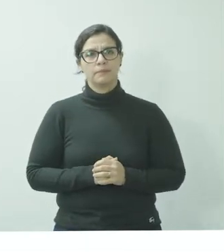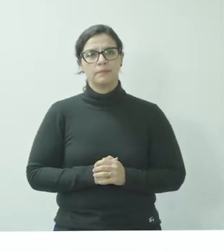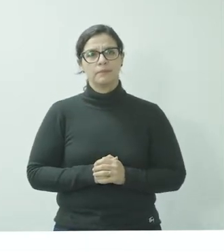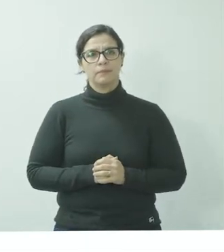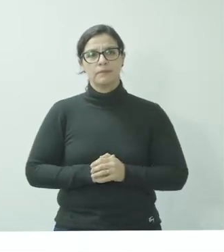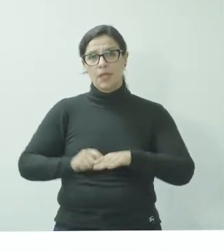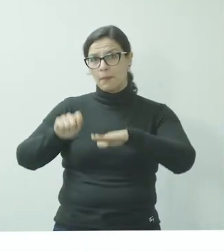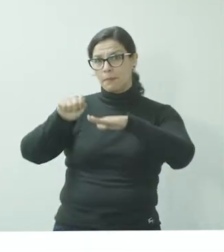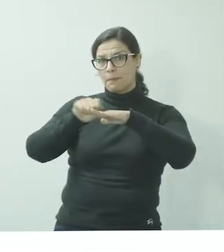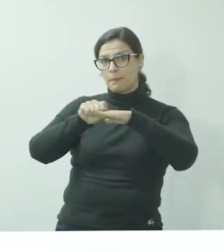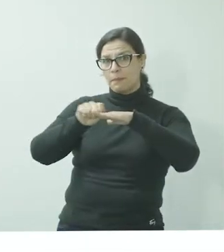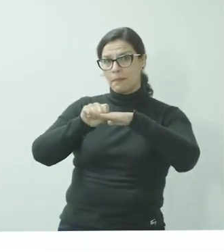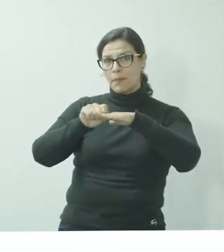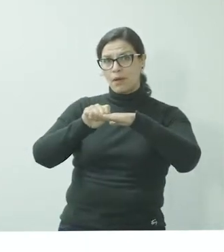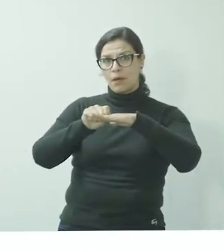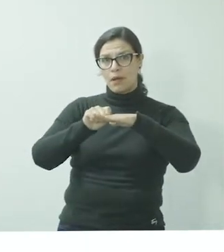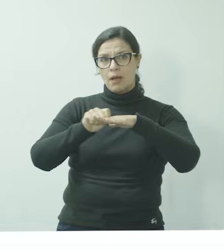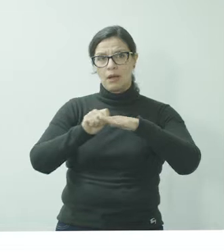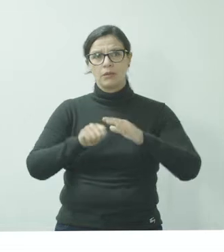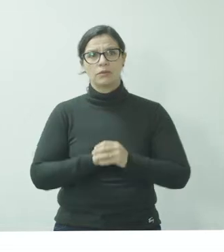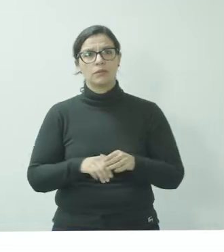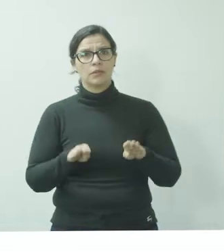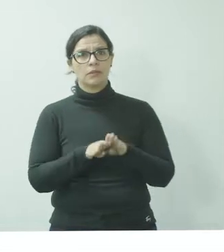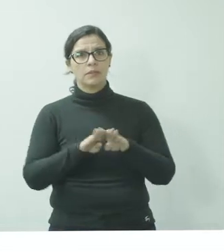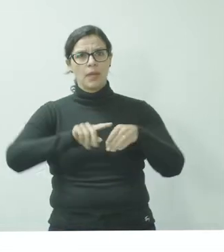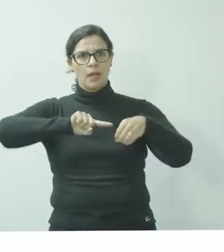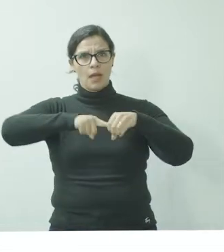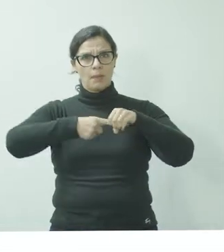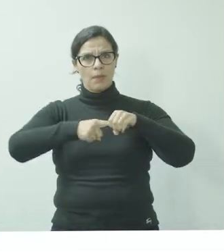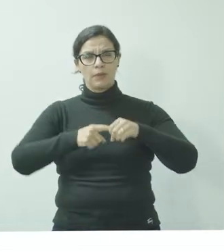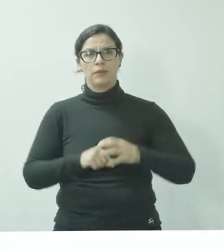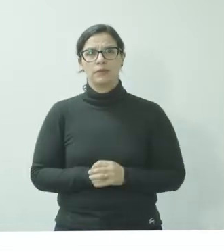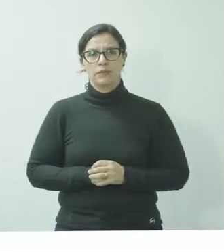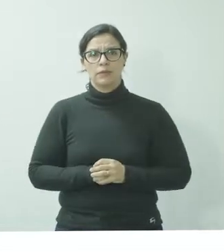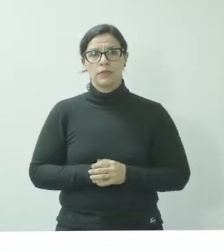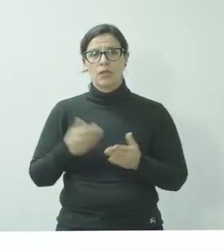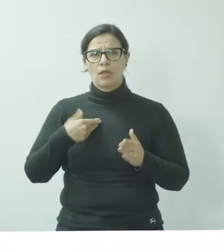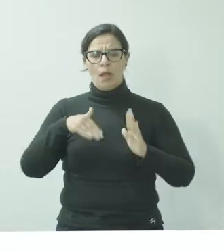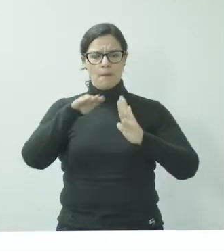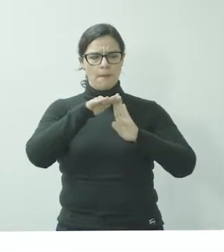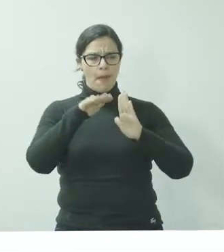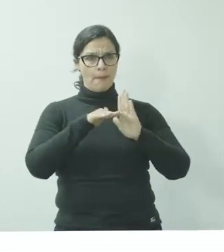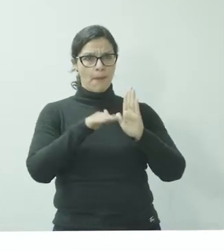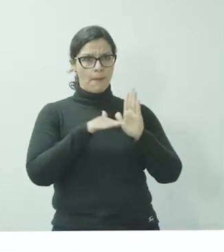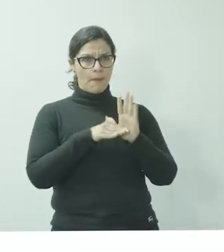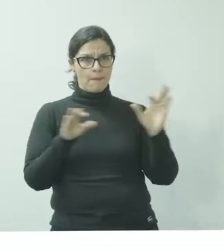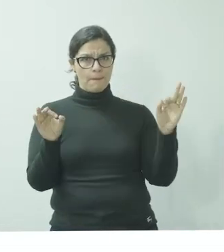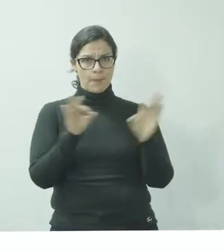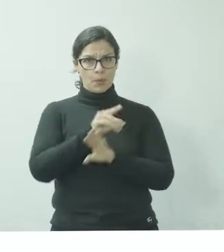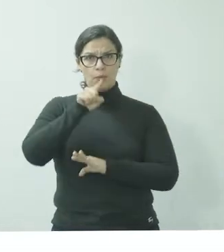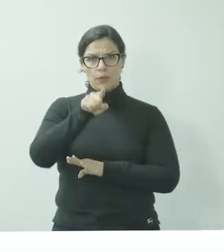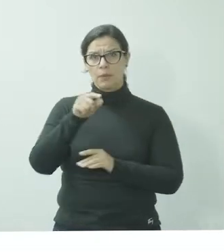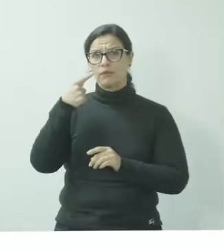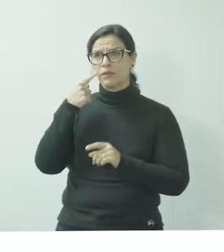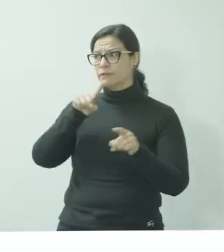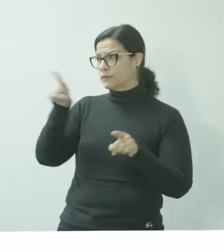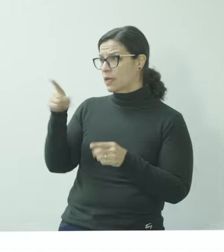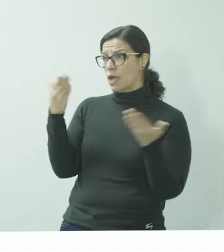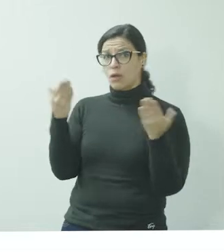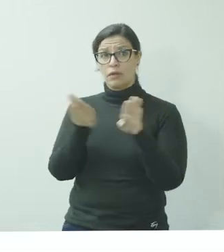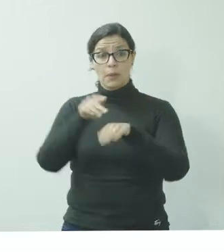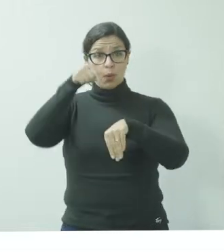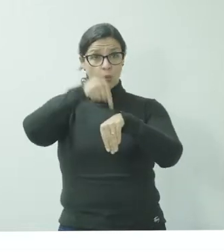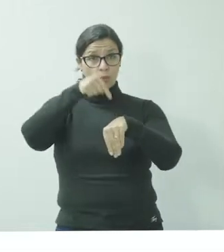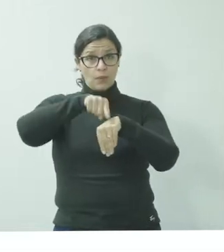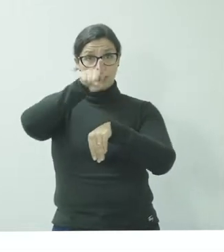então a lista vai ficar disponível aí na tela vou dar um tempinho para que você se Organize Aproveite também e